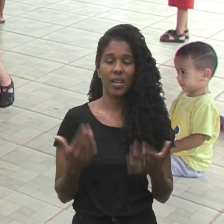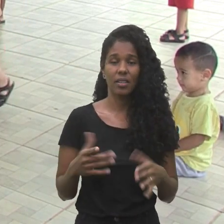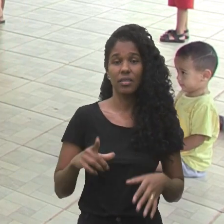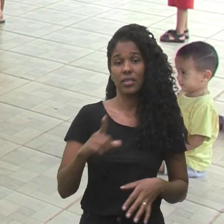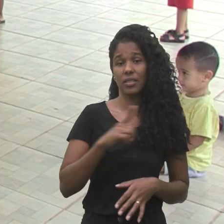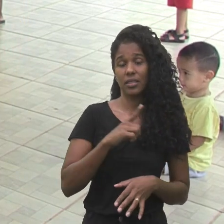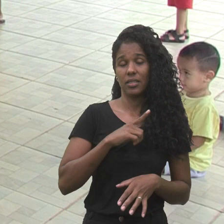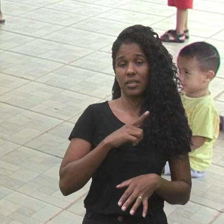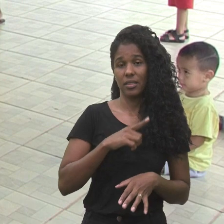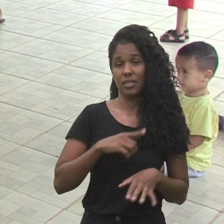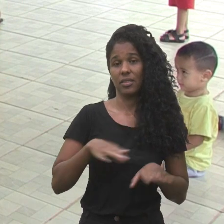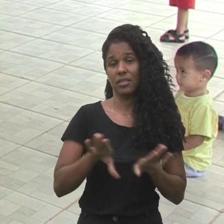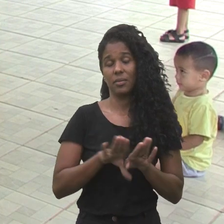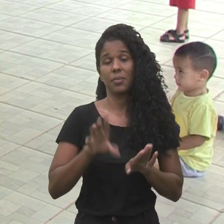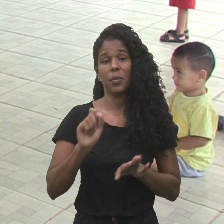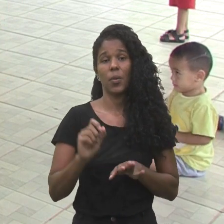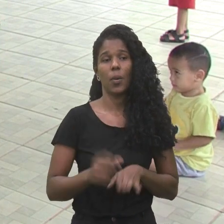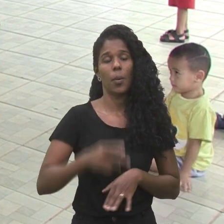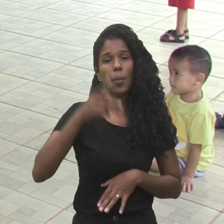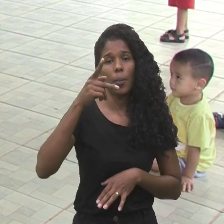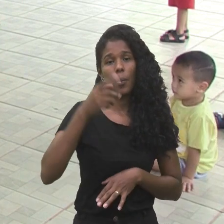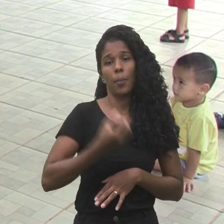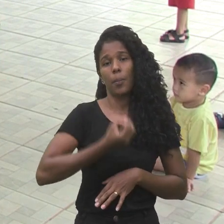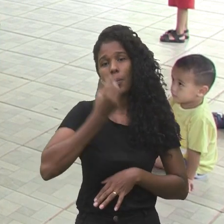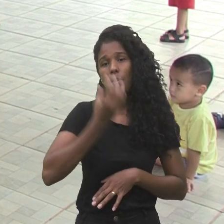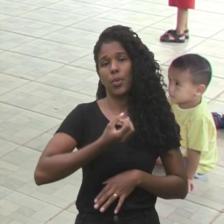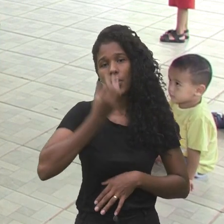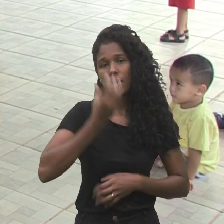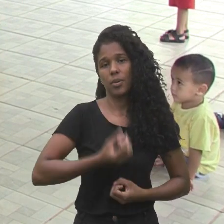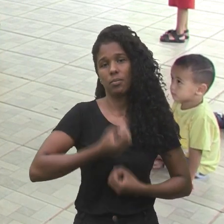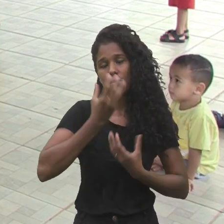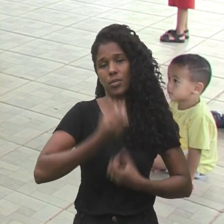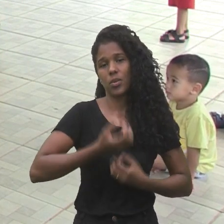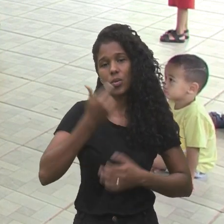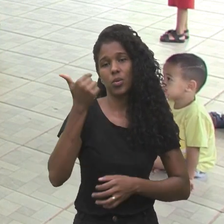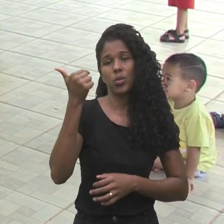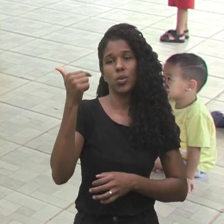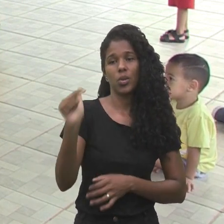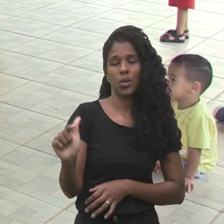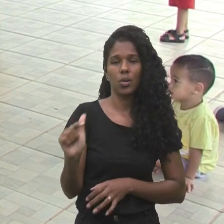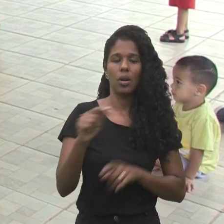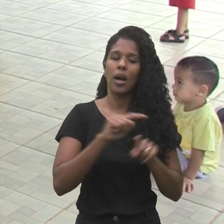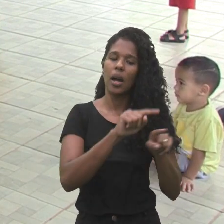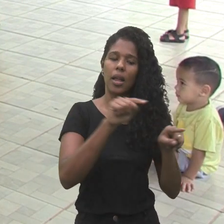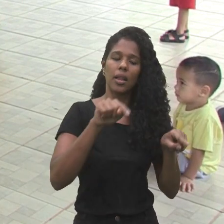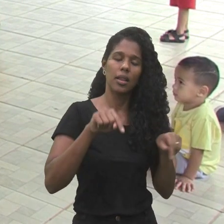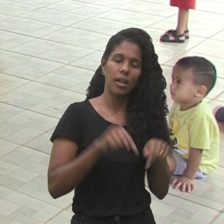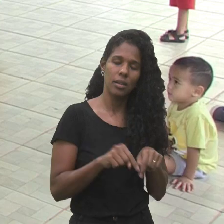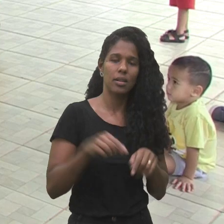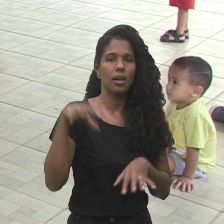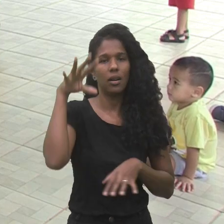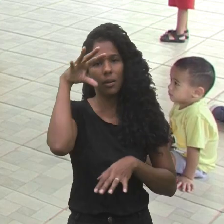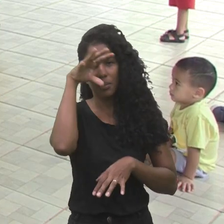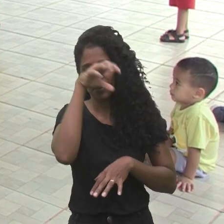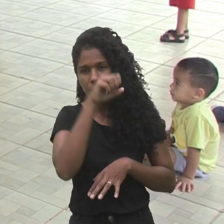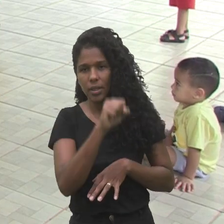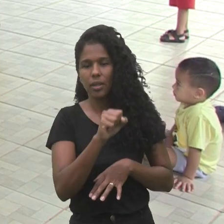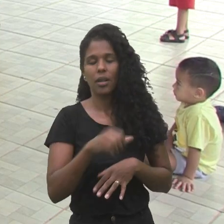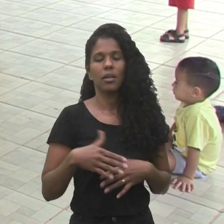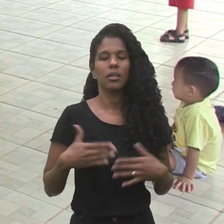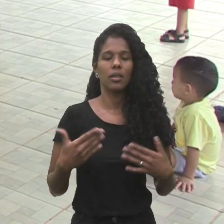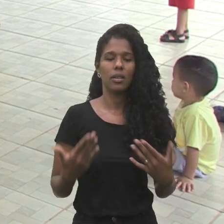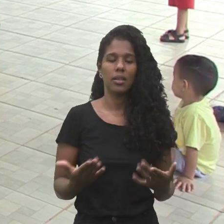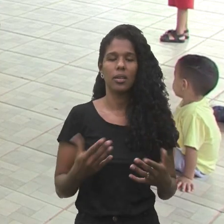dancinha que a gente trabalhou na sala. E eles dançaram lá uma gracinha. Agora eles ficaram com vergonha. Foi até bom, eu achei que eles iam chorar. Eu queria